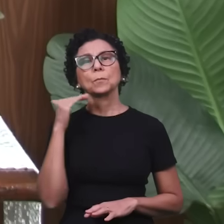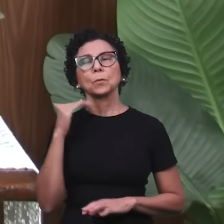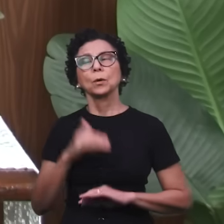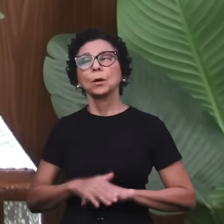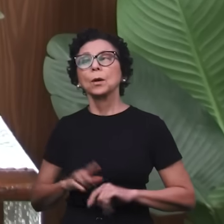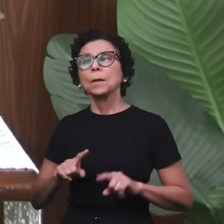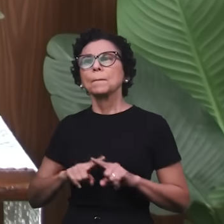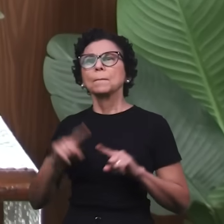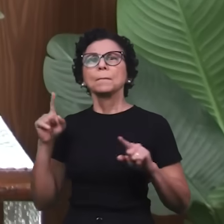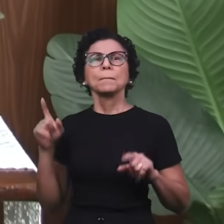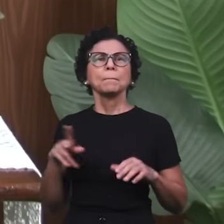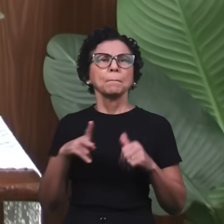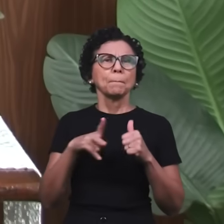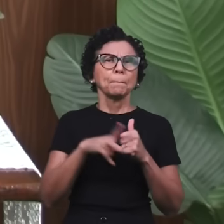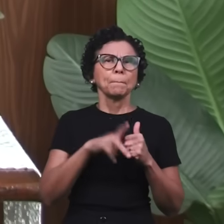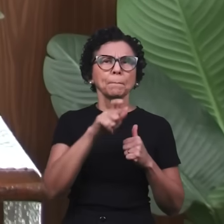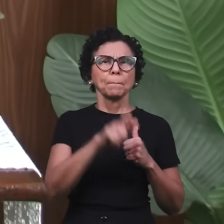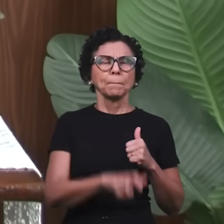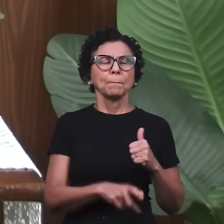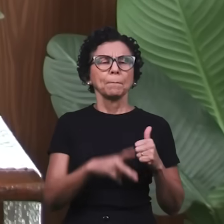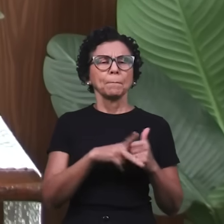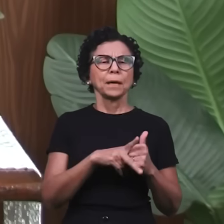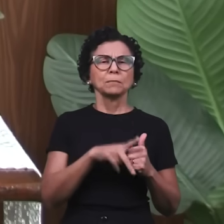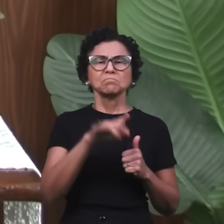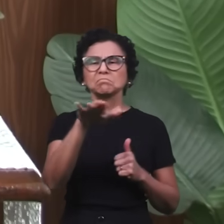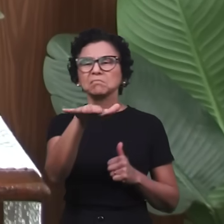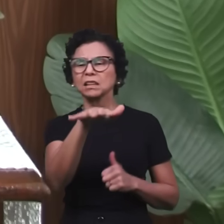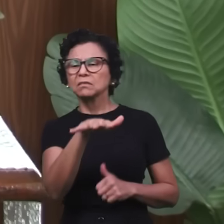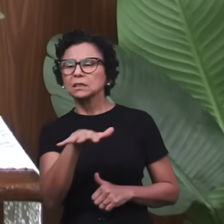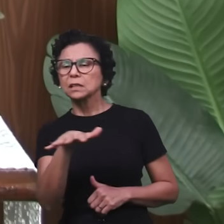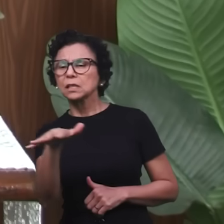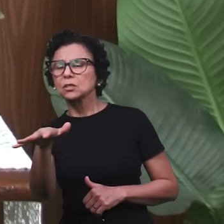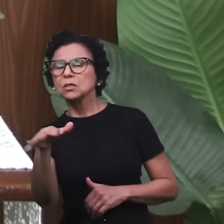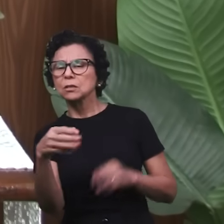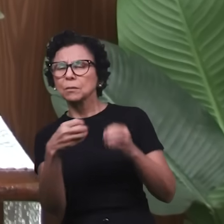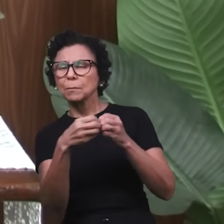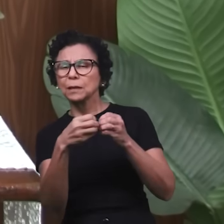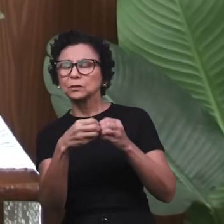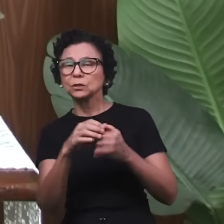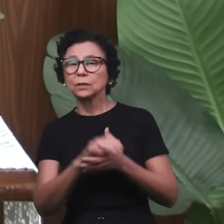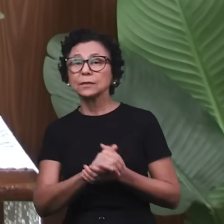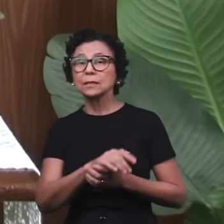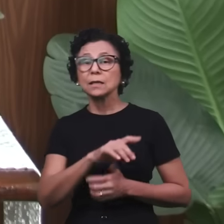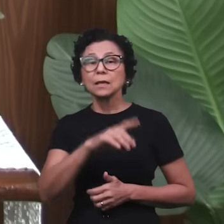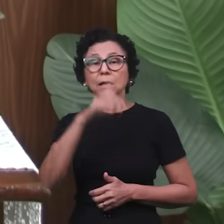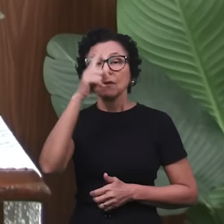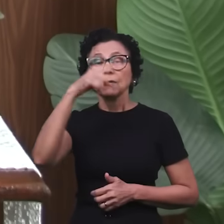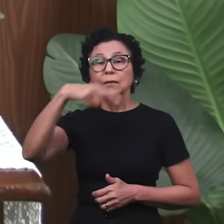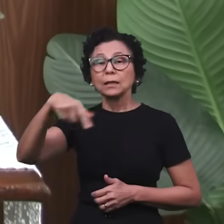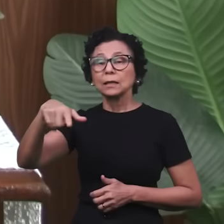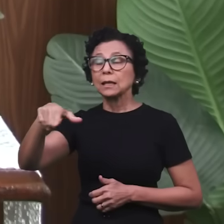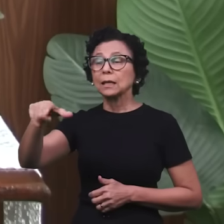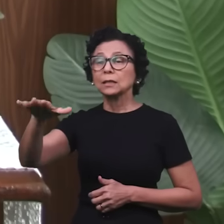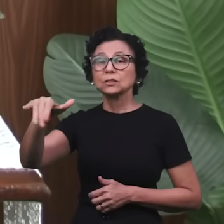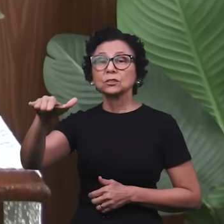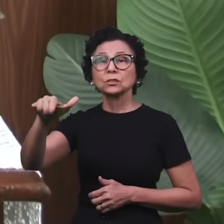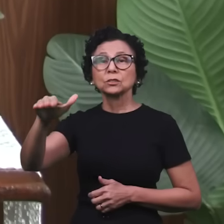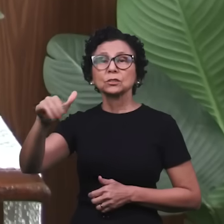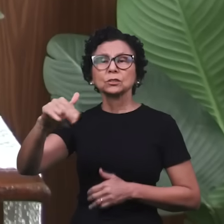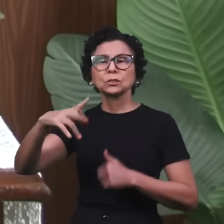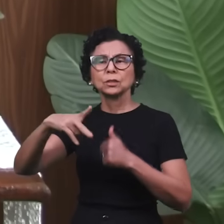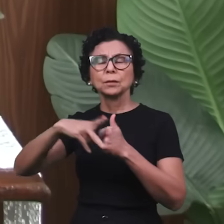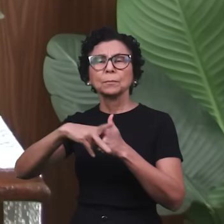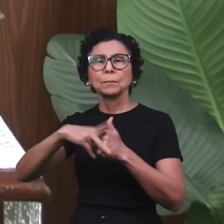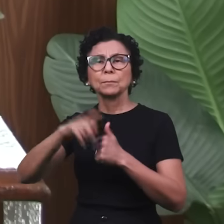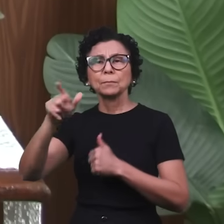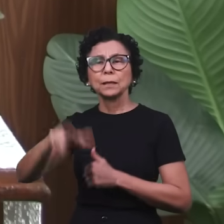cidade vizinha chamada Lite e mandaram buscar a Pedro. Mandar buscar para